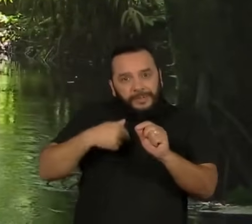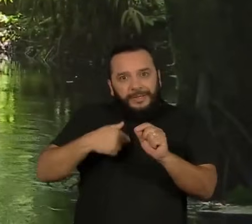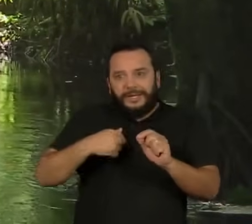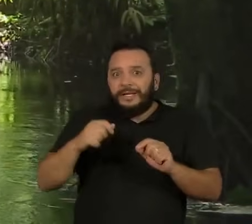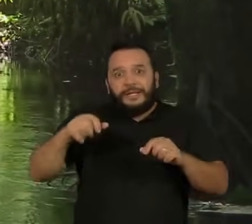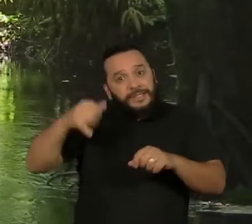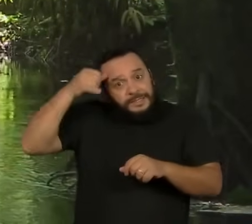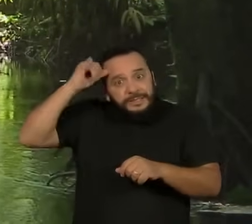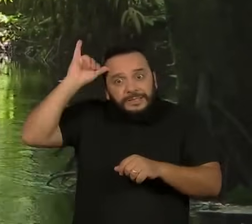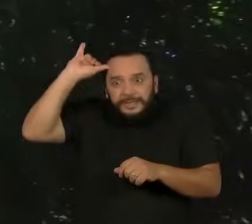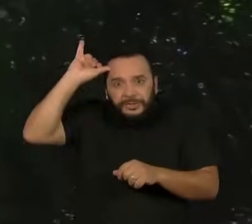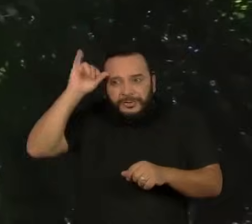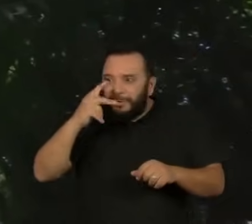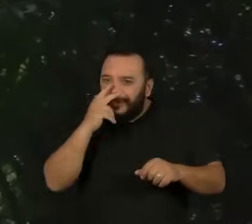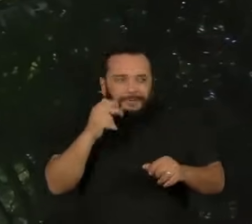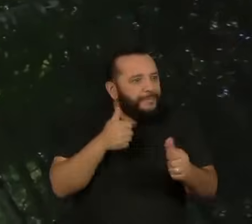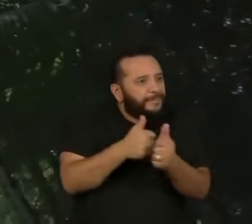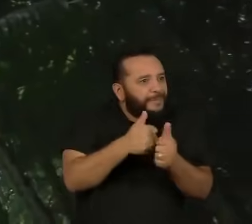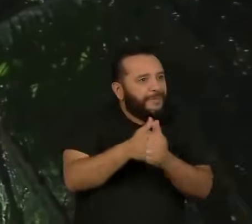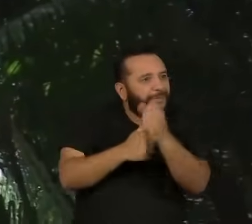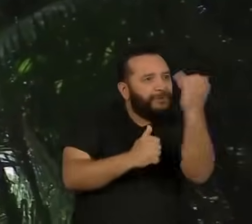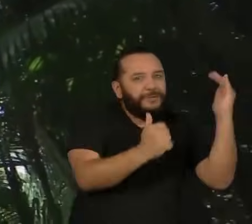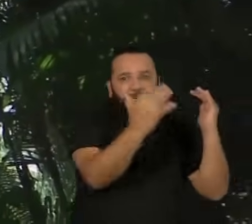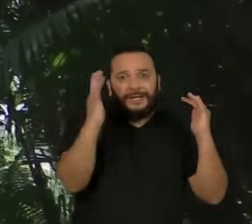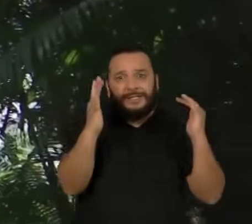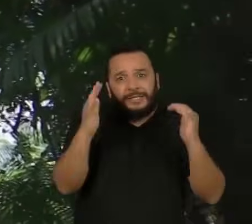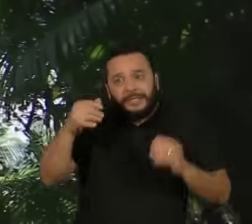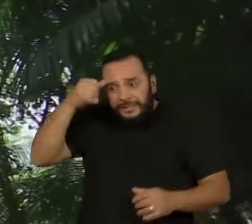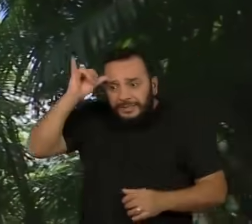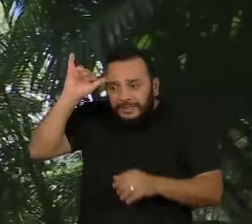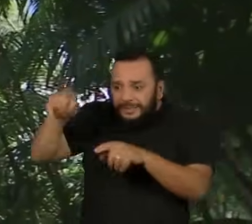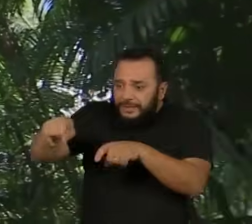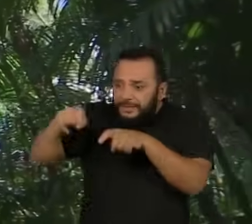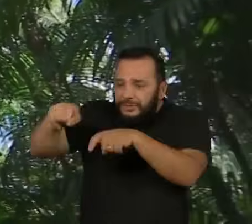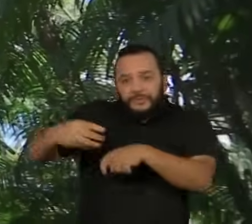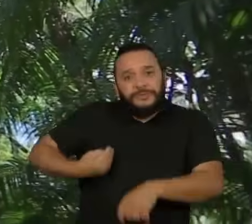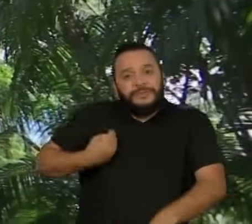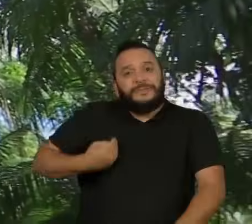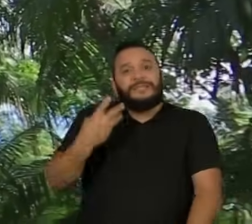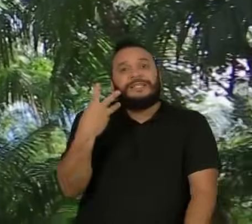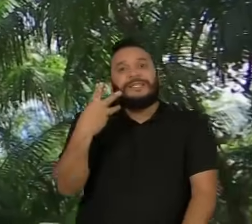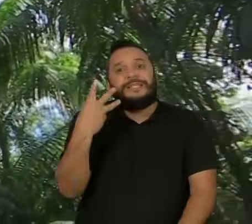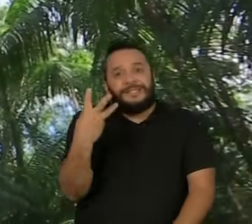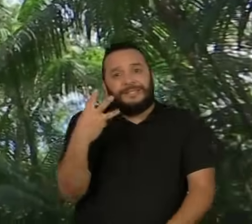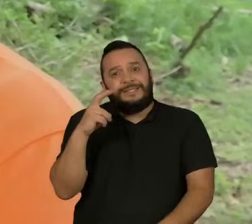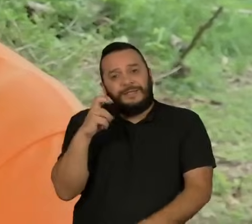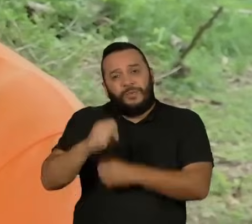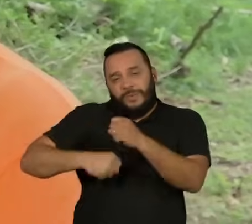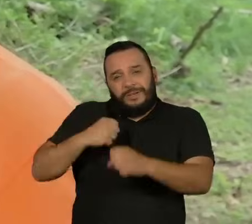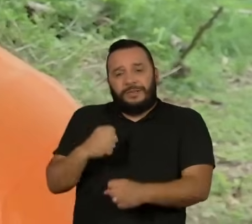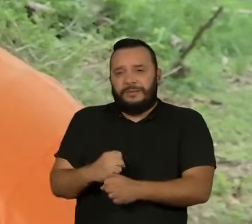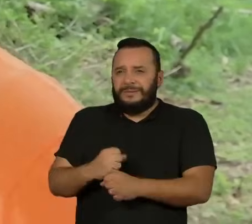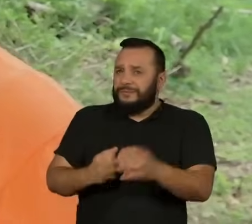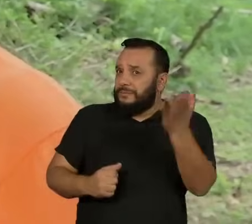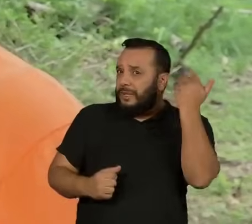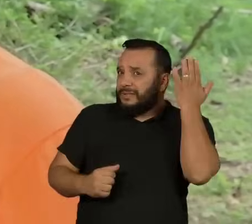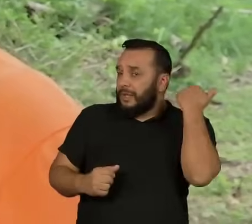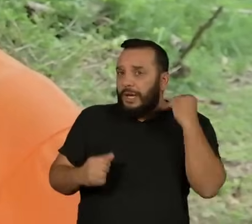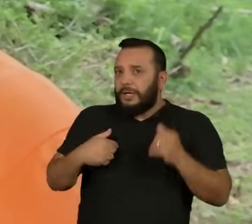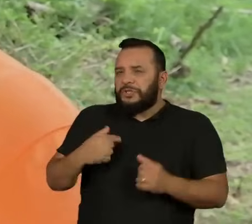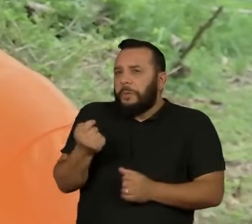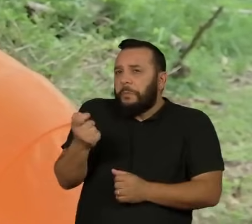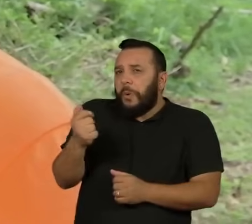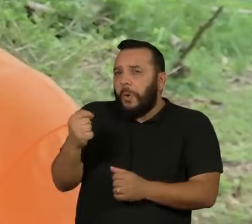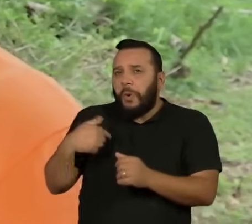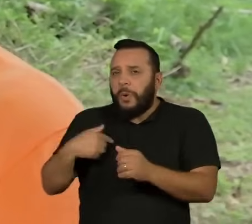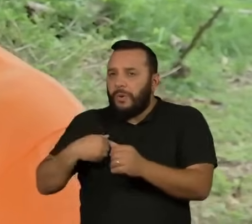há 35 anos com a família. Quando a gente chegou aqui não tinha muitas mudas de açaí, era só umas